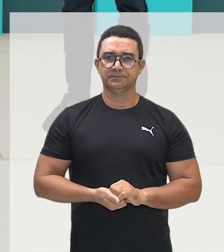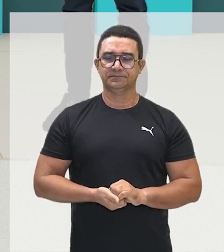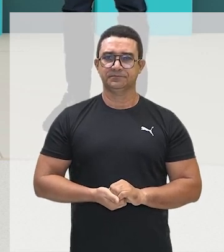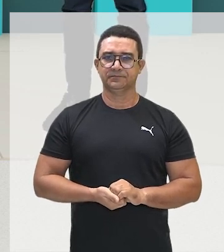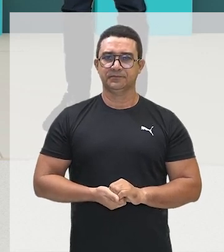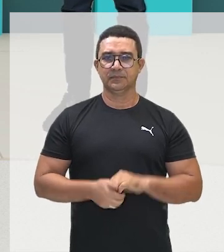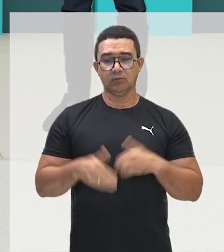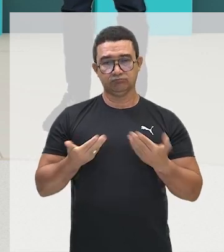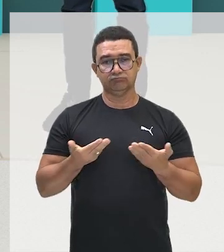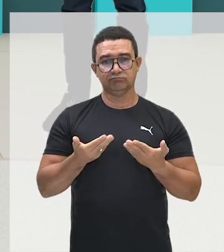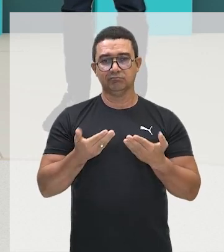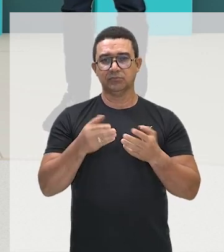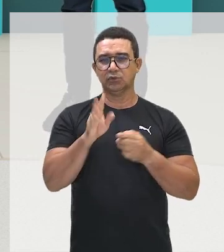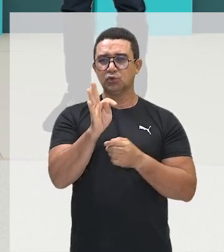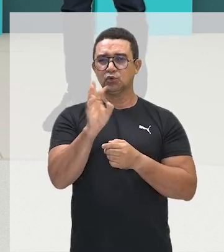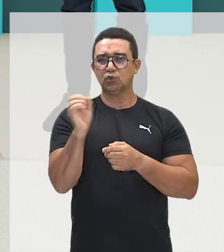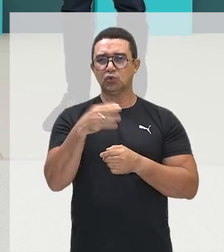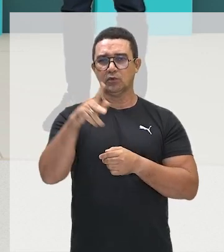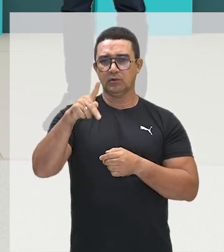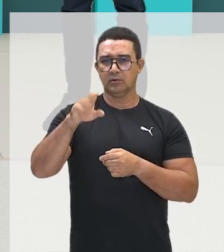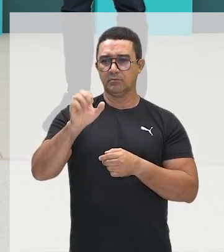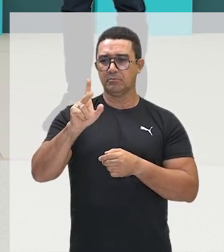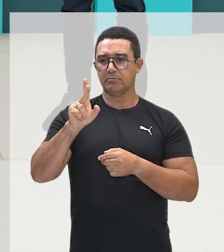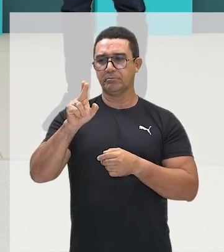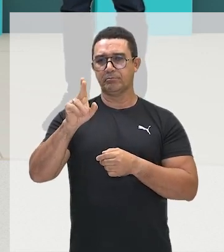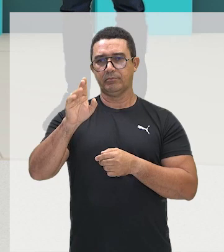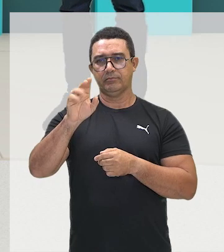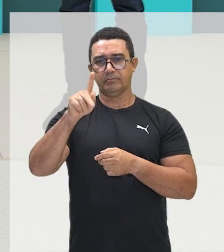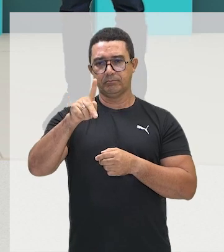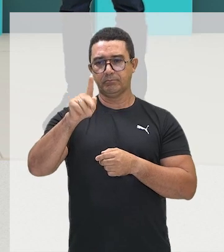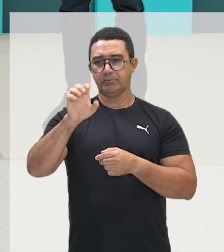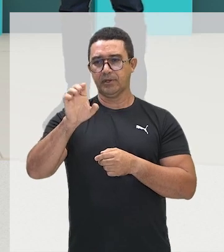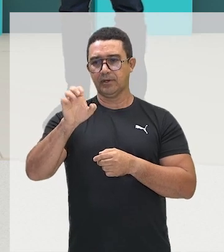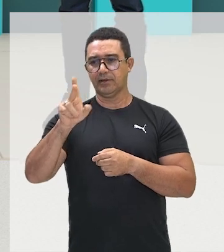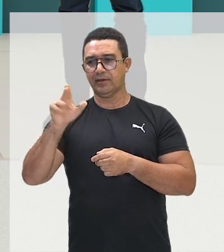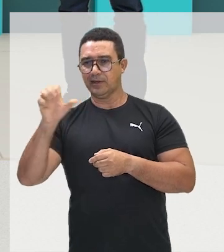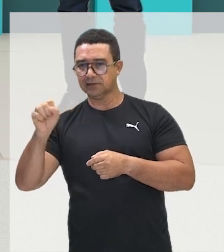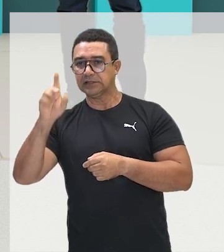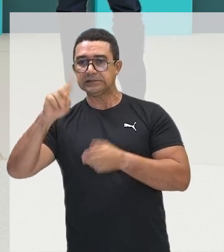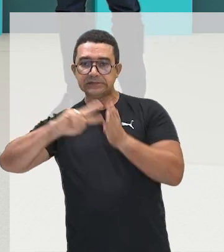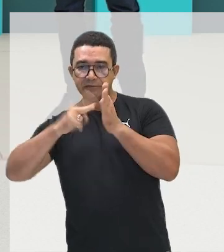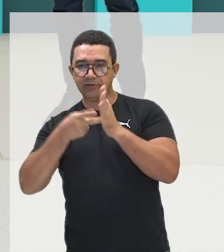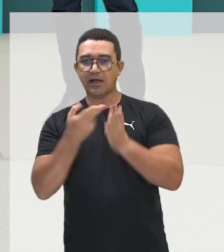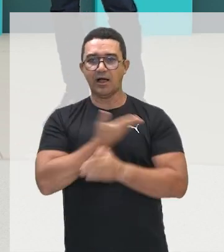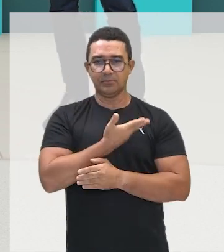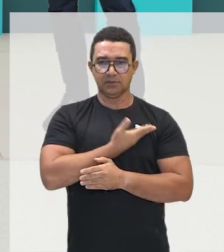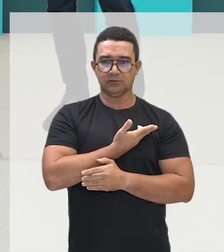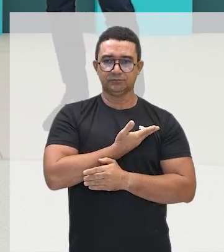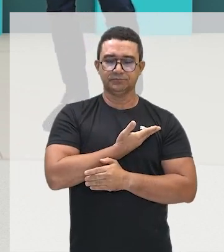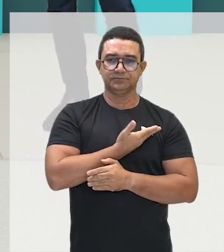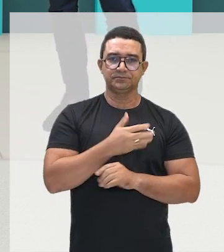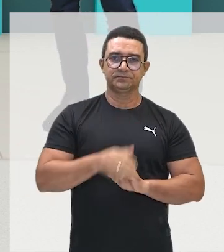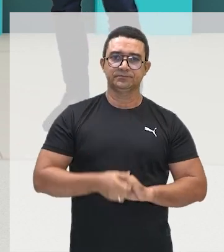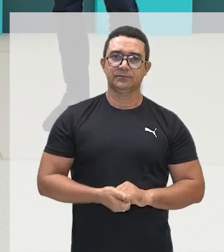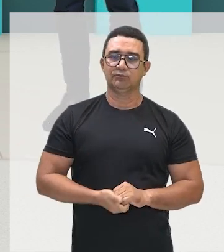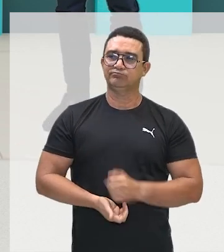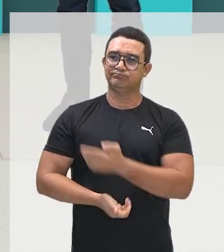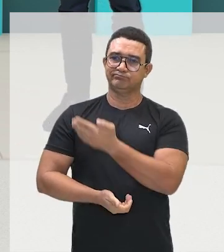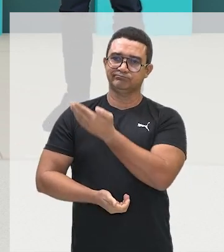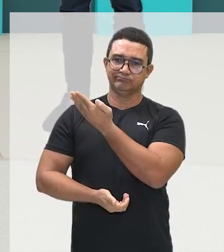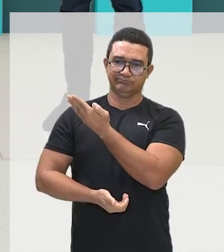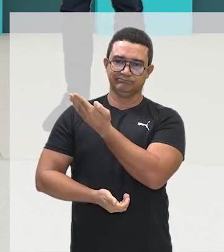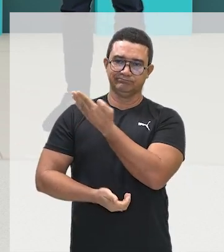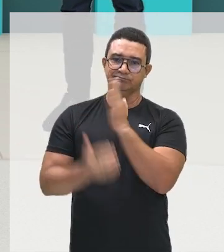palavras desse tipo, tá? Peers, então, é colegas mesmo, né? Amigos ali do dia a dia, tá certo? Então, são essas situações